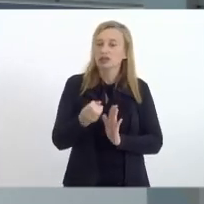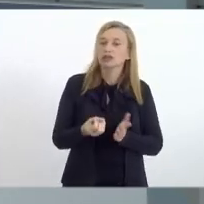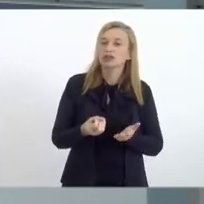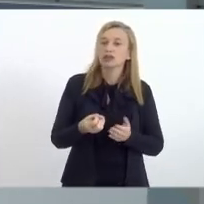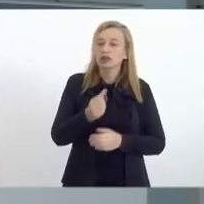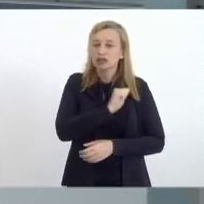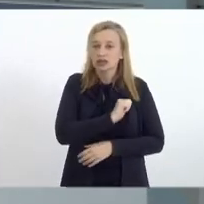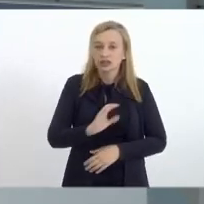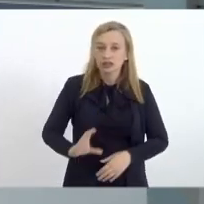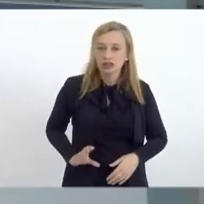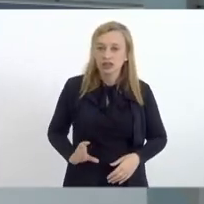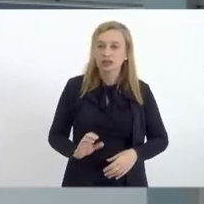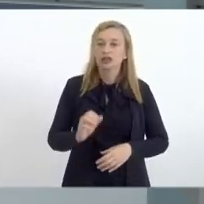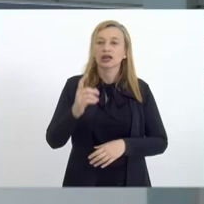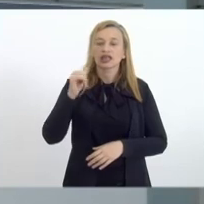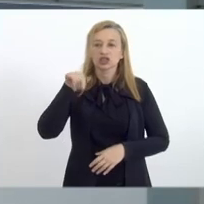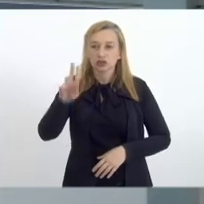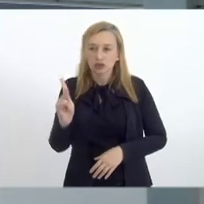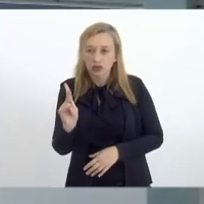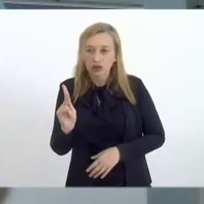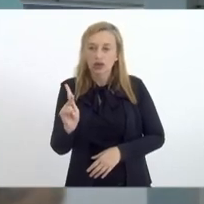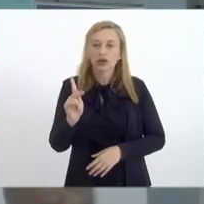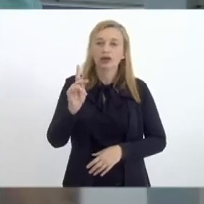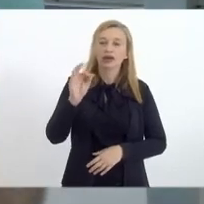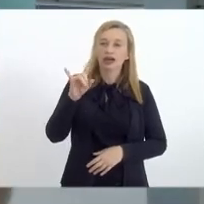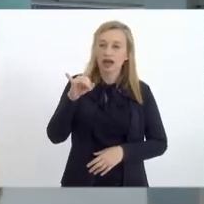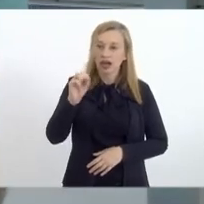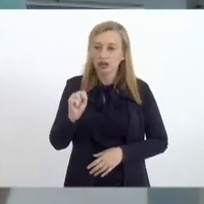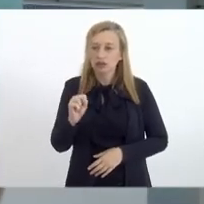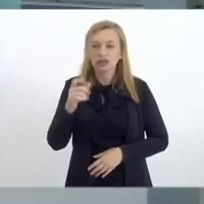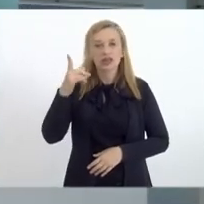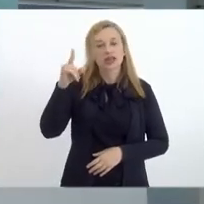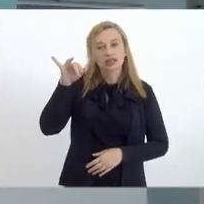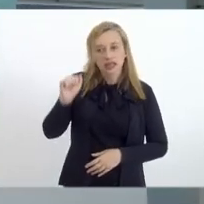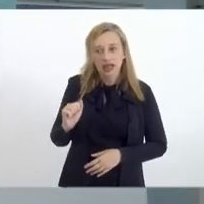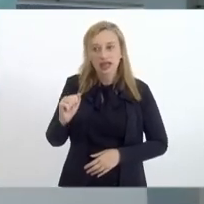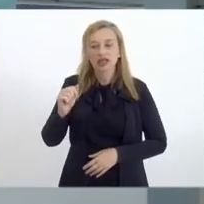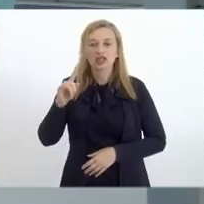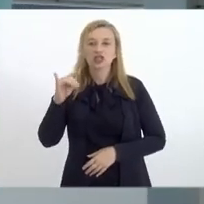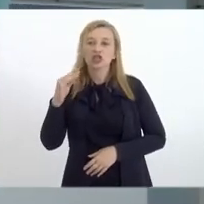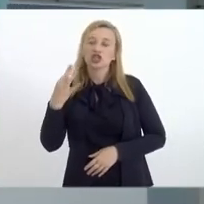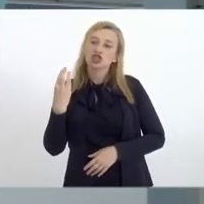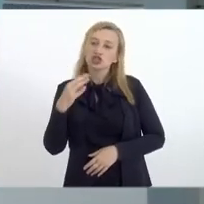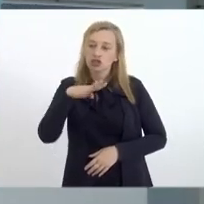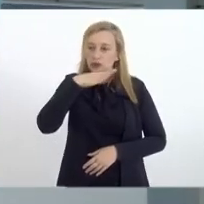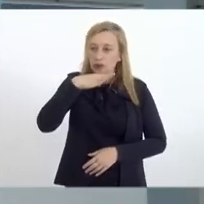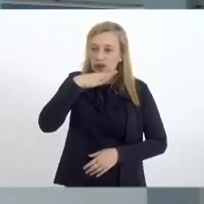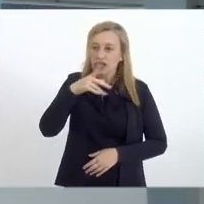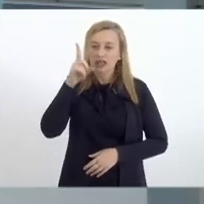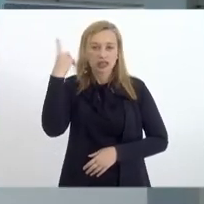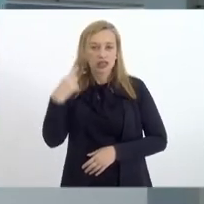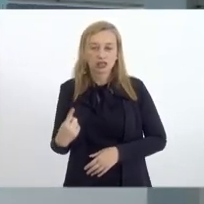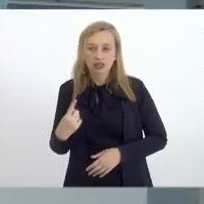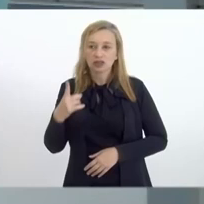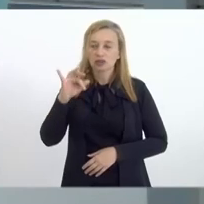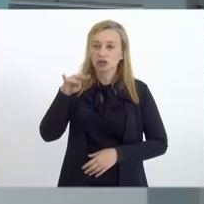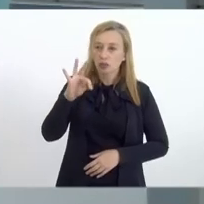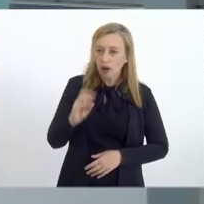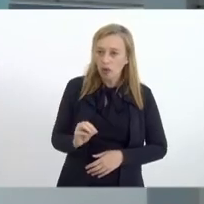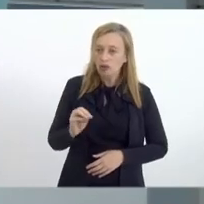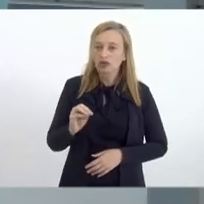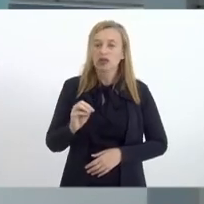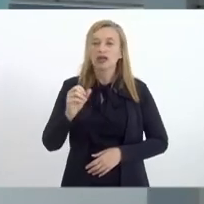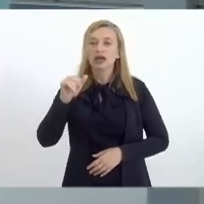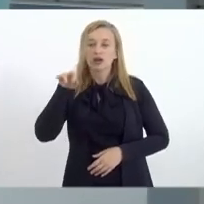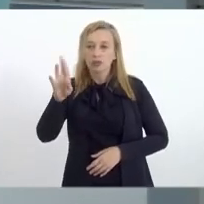André Siciliano, Alexandre Knoploch, Carlos Macedo, Célia Jordão, Chiquinho da Mangueira, Dani Monteiro, Dr. Deodalto,